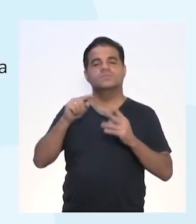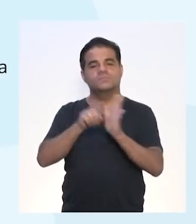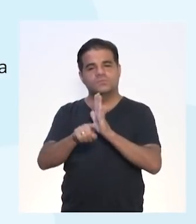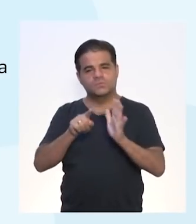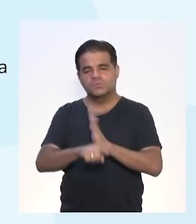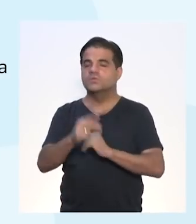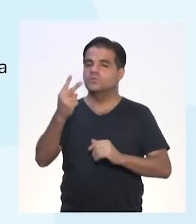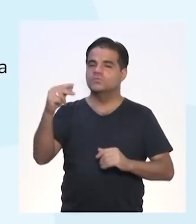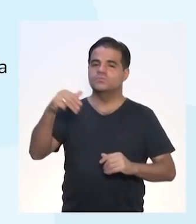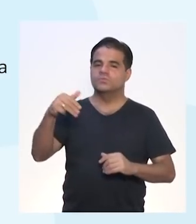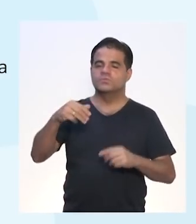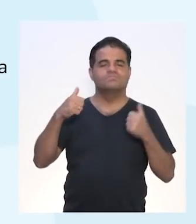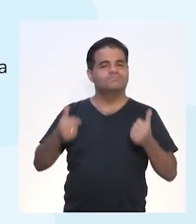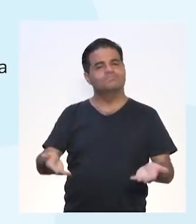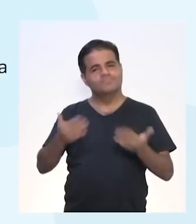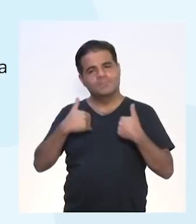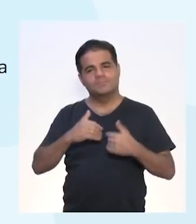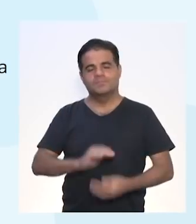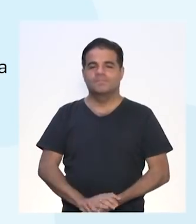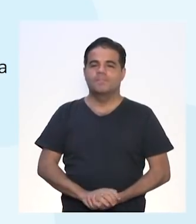2 minutinhos, ok? Vamos lá.